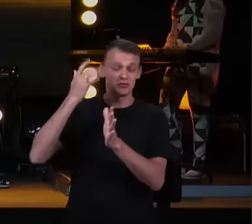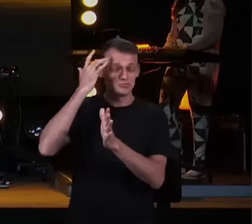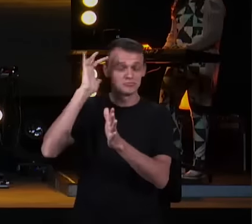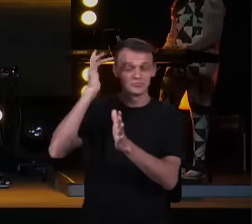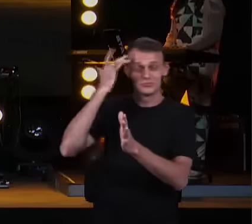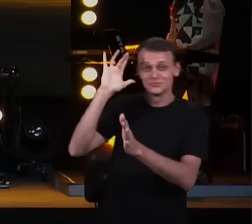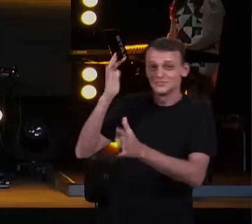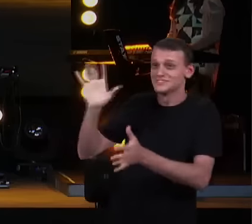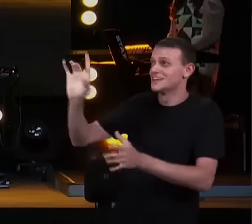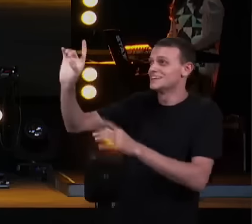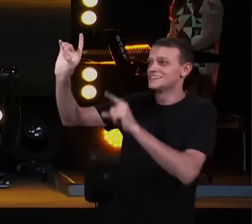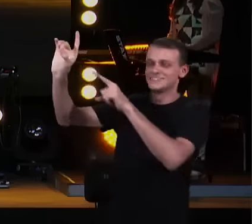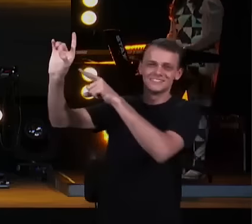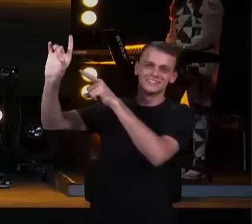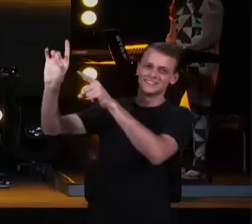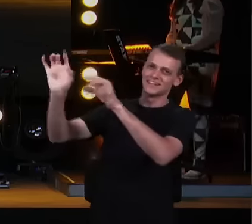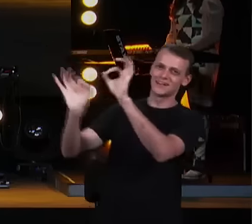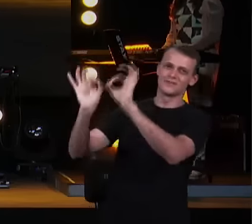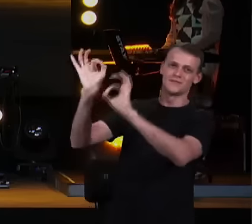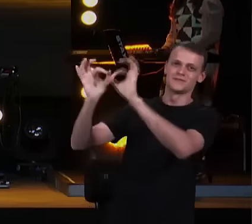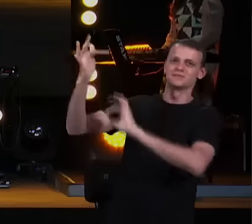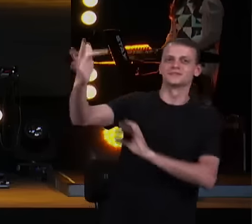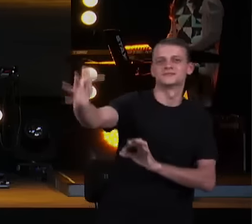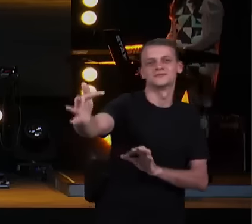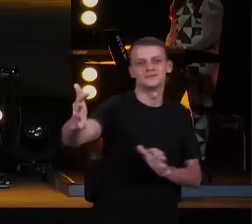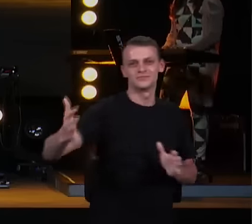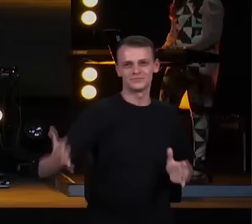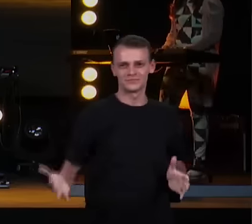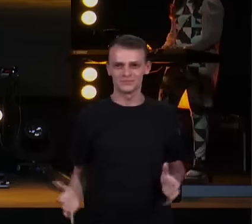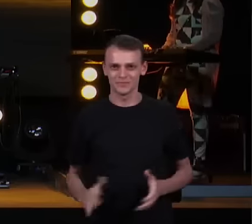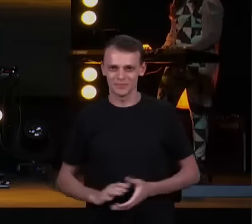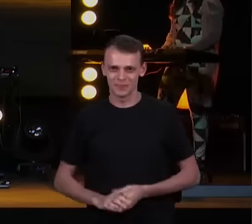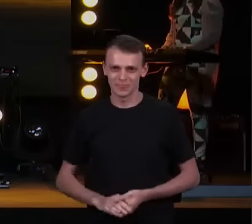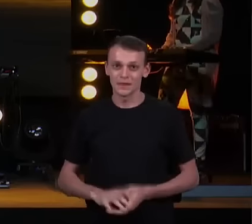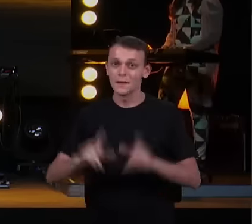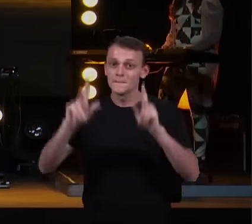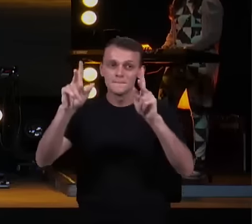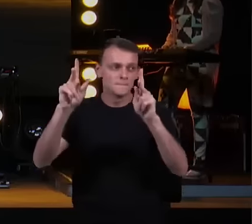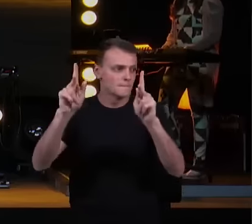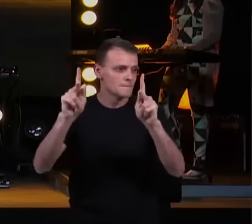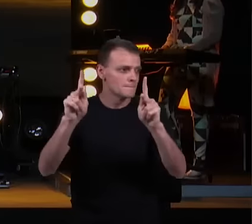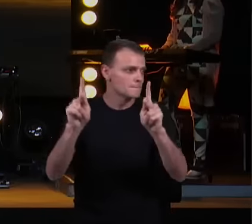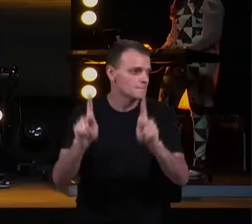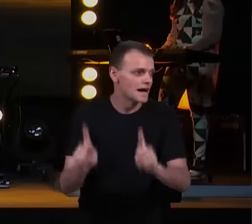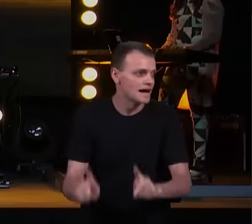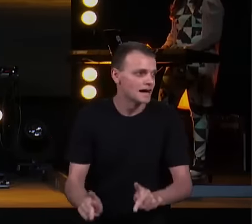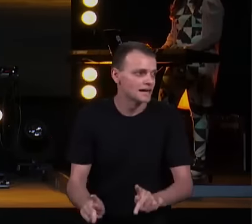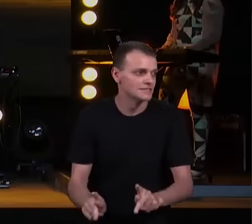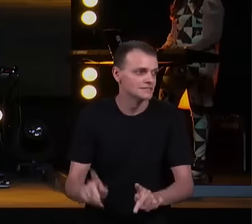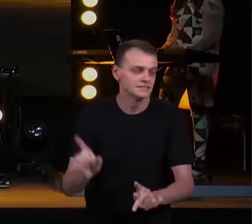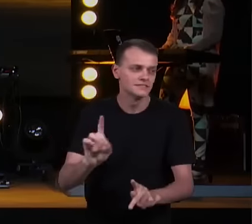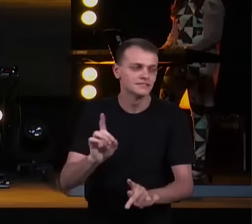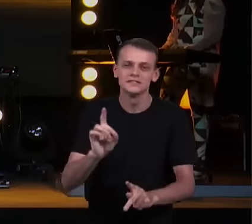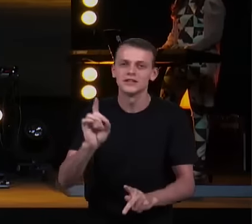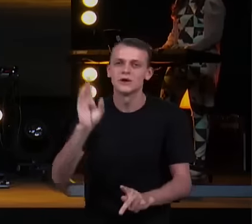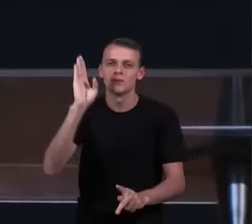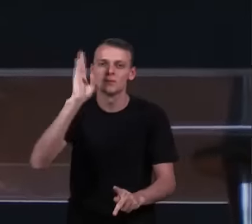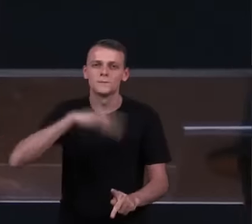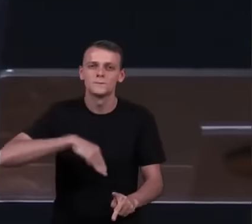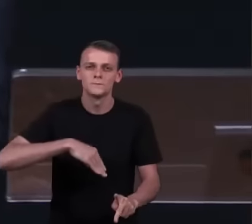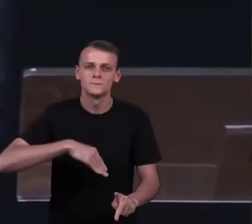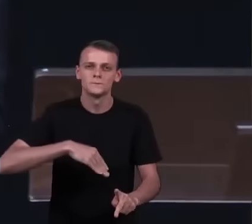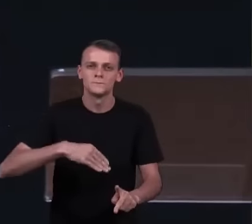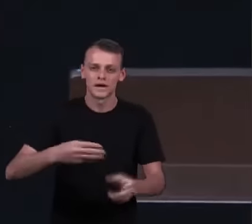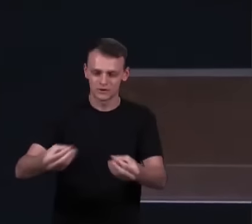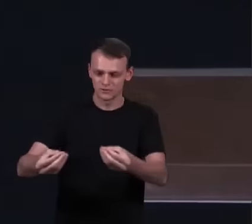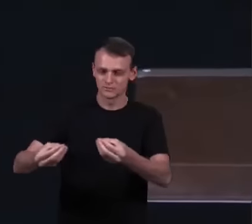que pensamentos tenho ao vosso respeito. Pensamentos de paz e não de mal, a fim de